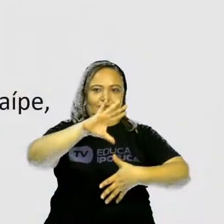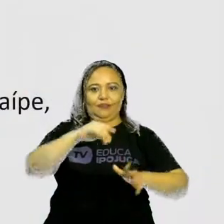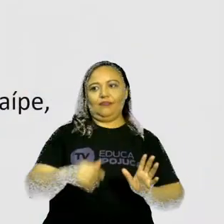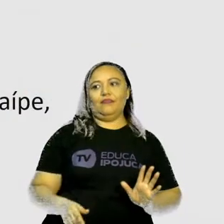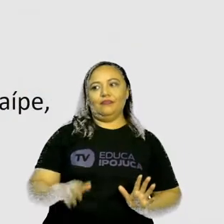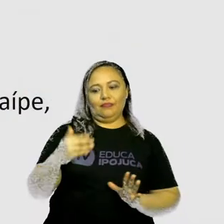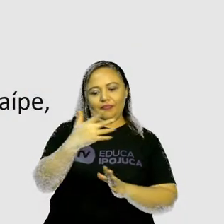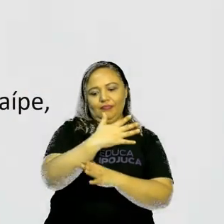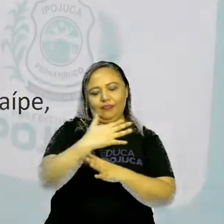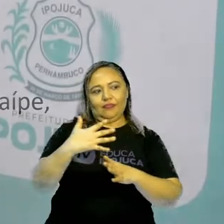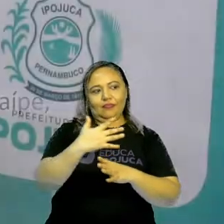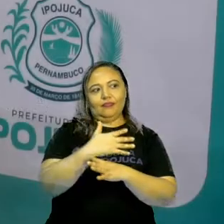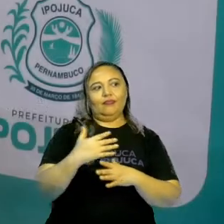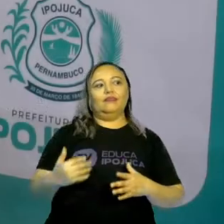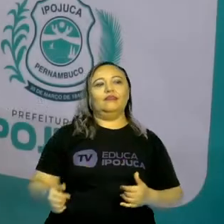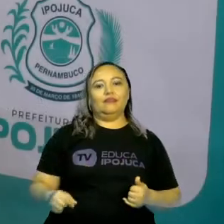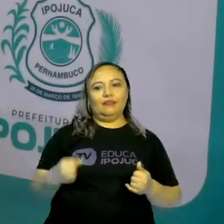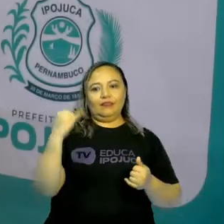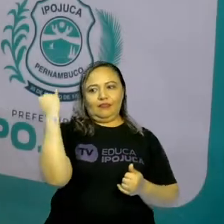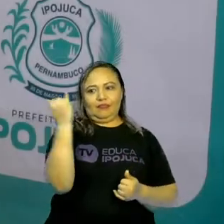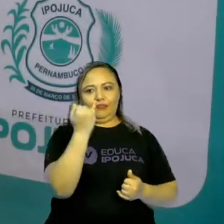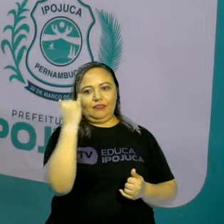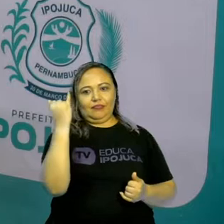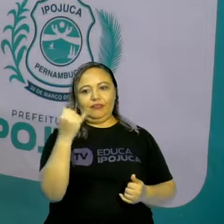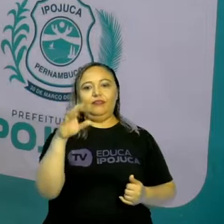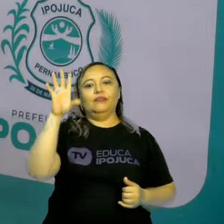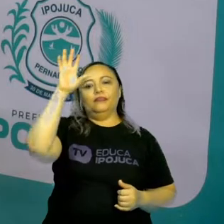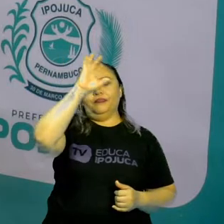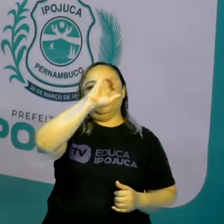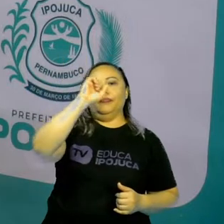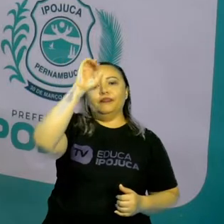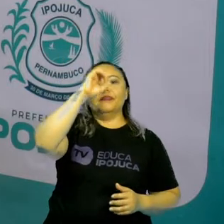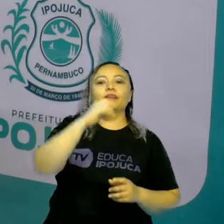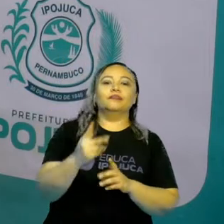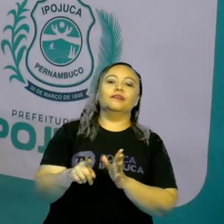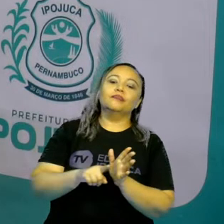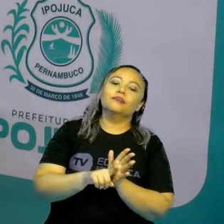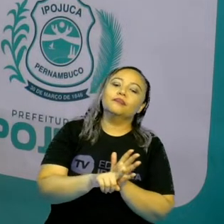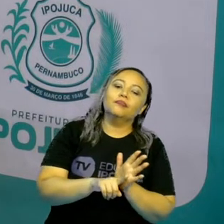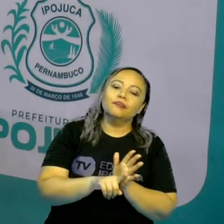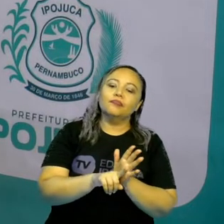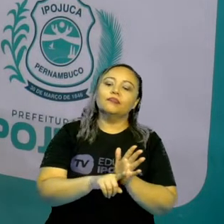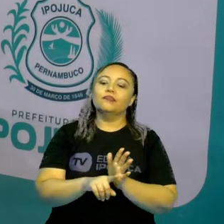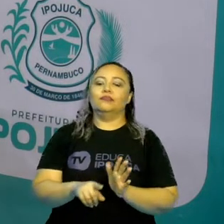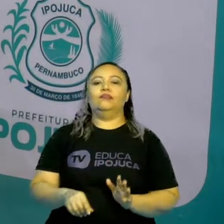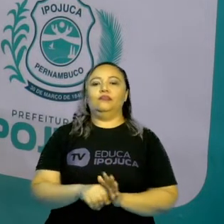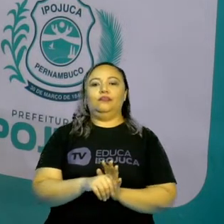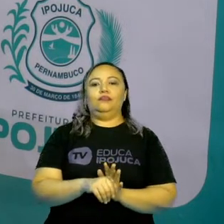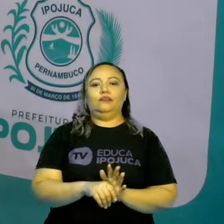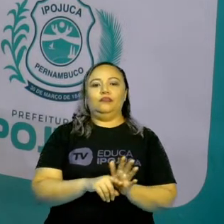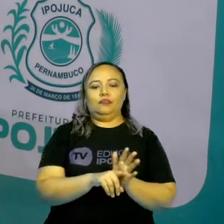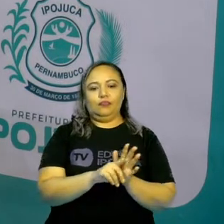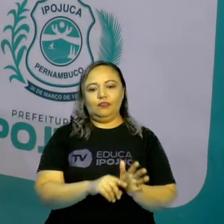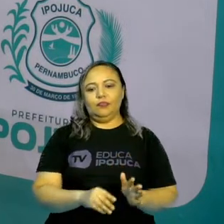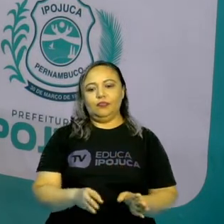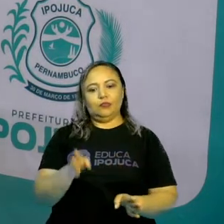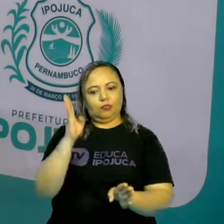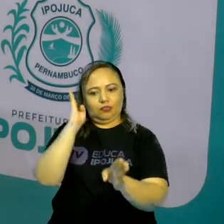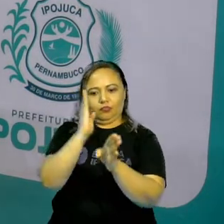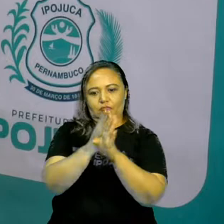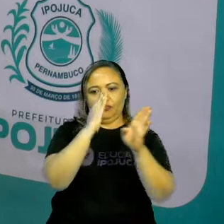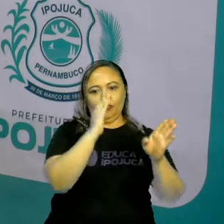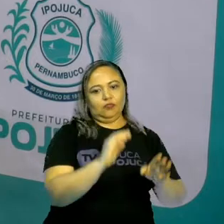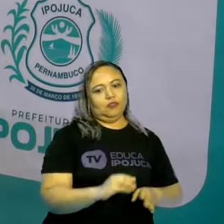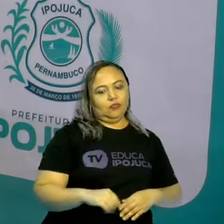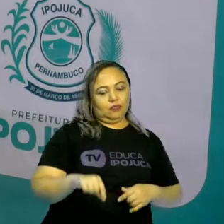tá certo? Isso é importante que vocês pesquisem e dêem uma olhada nesse mapa para descobrir a rua